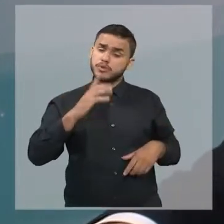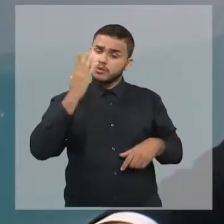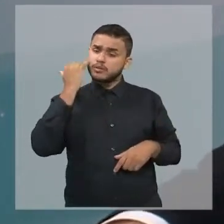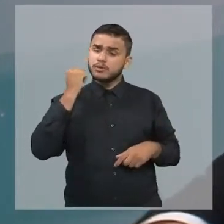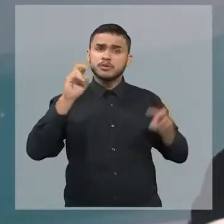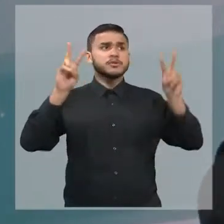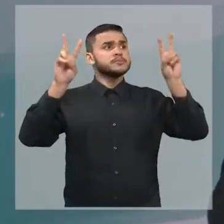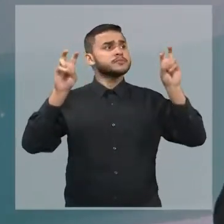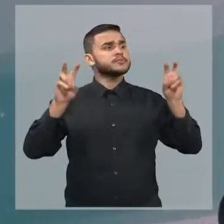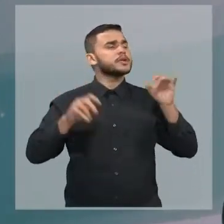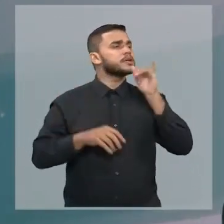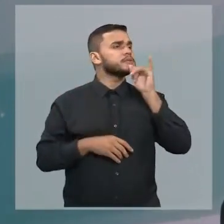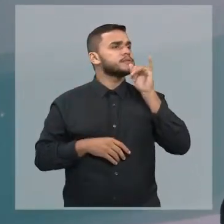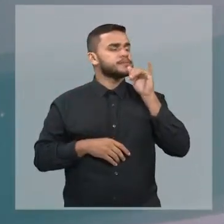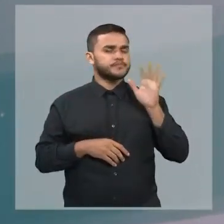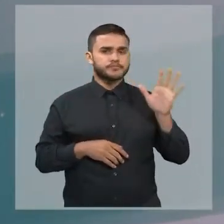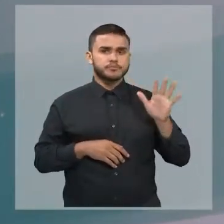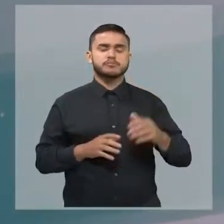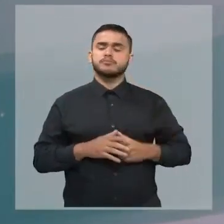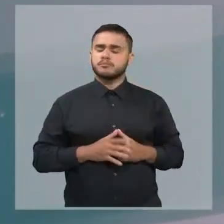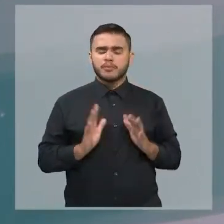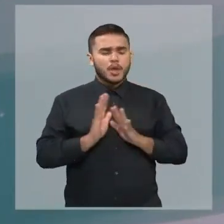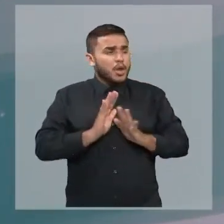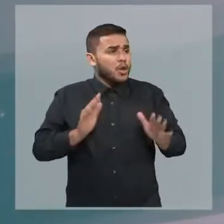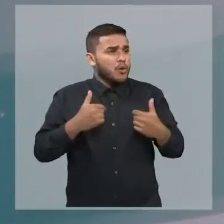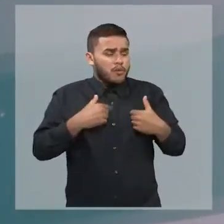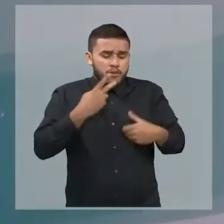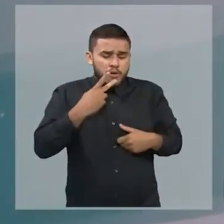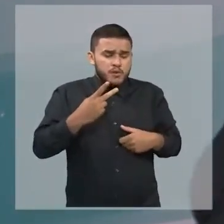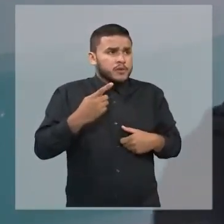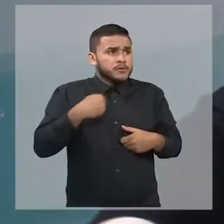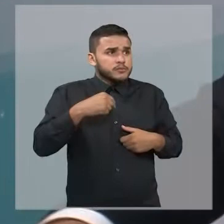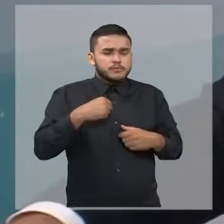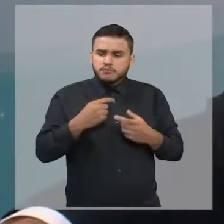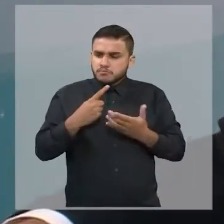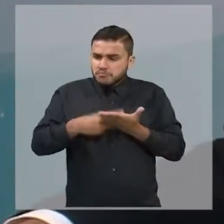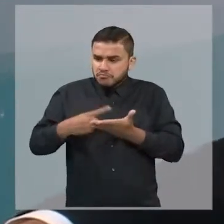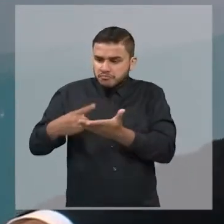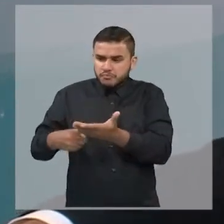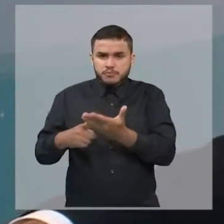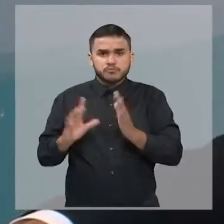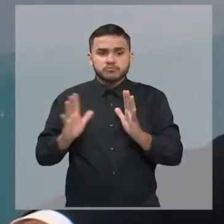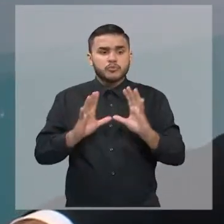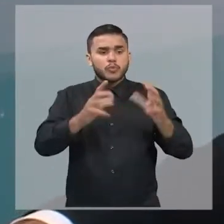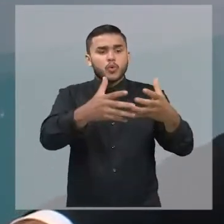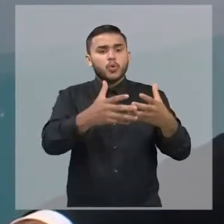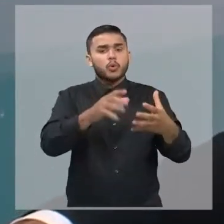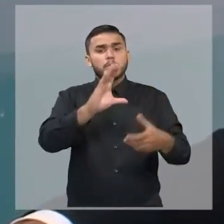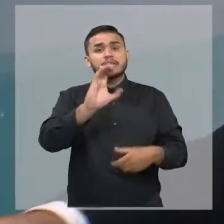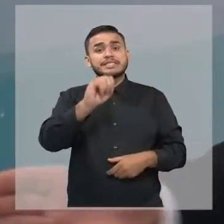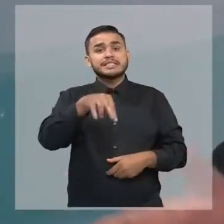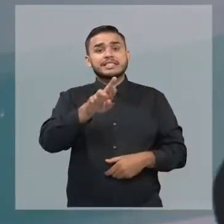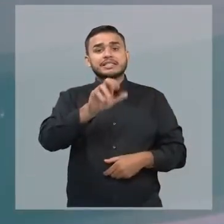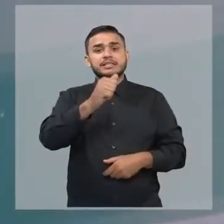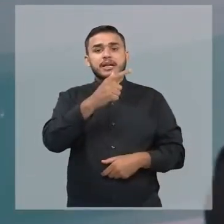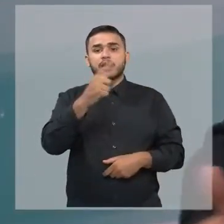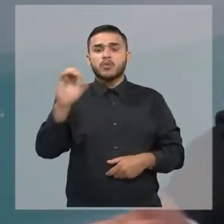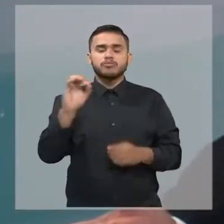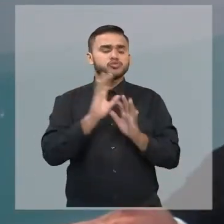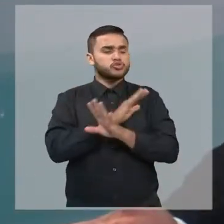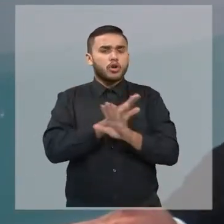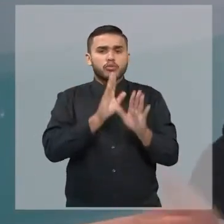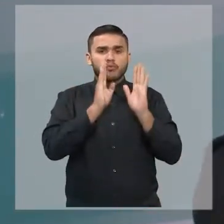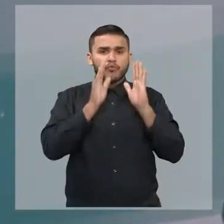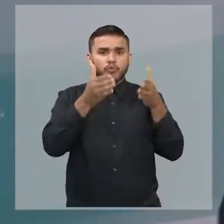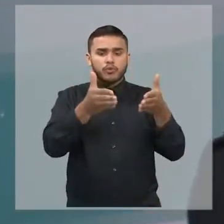termo. A questão está posta é o seguinte: eu não vou negociar absolutamente nada, eu vou fechar com o Centrão e vai ser um balcão de negócio. A política está aqui no